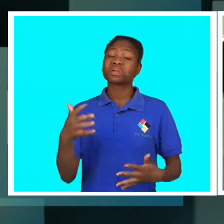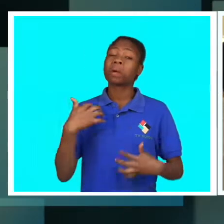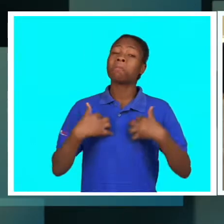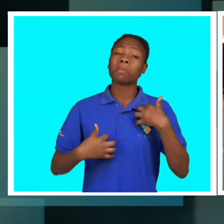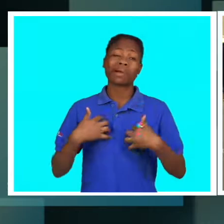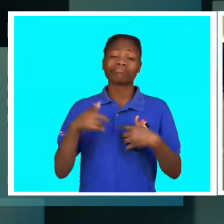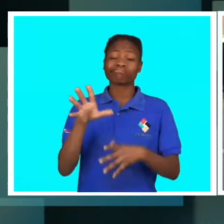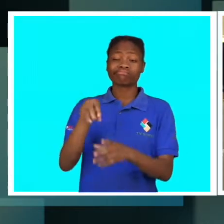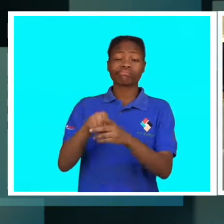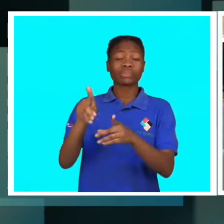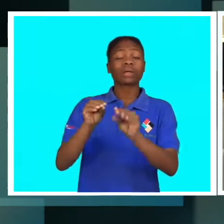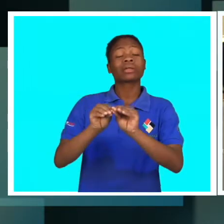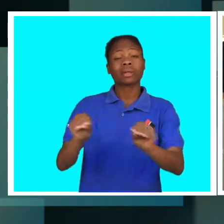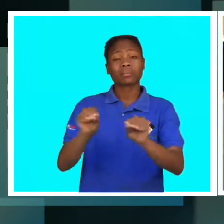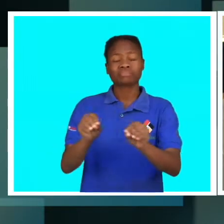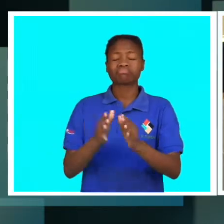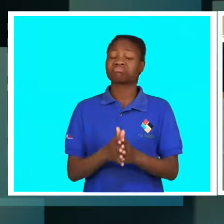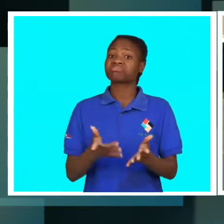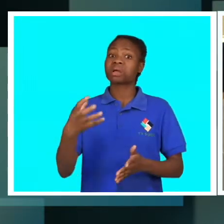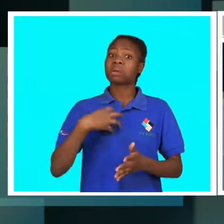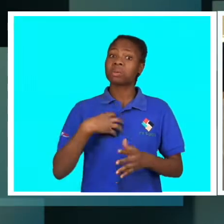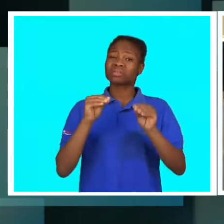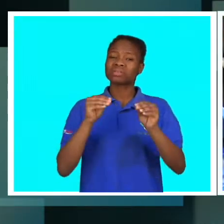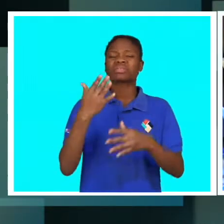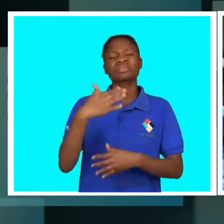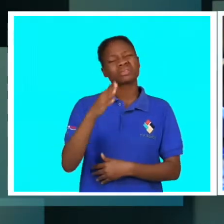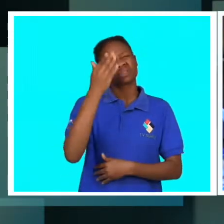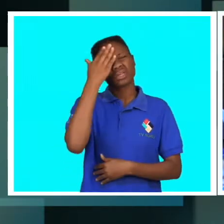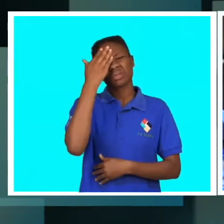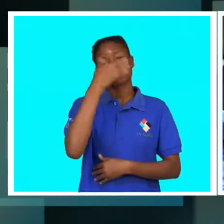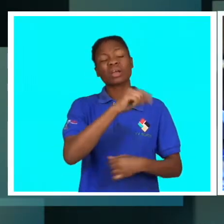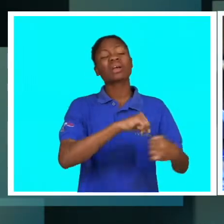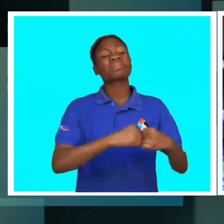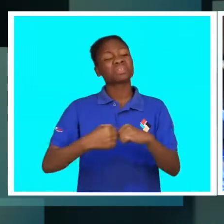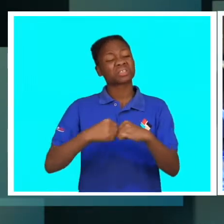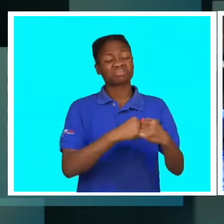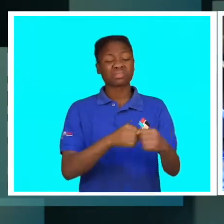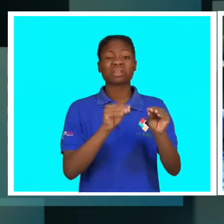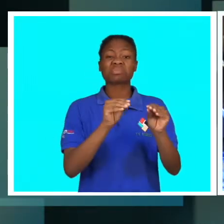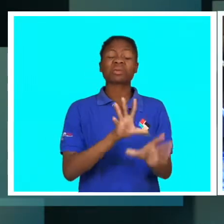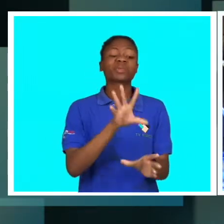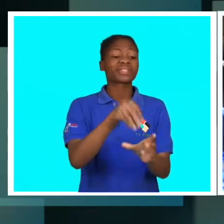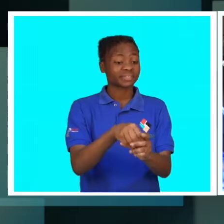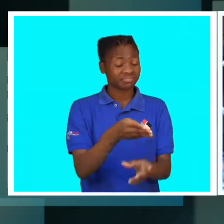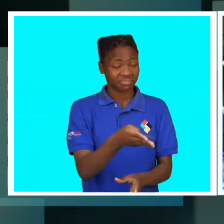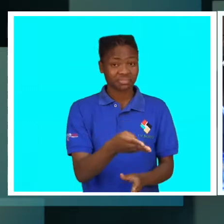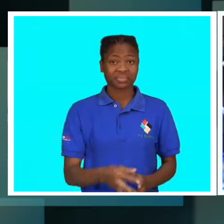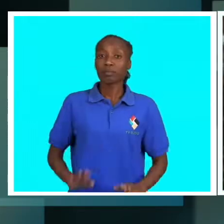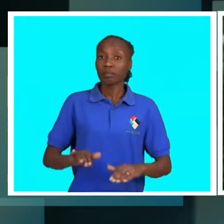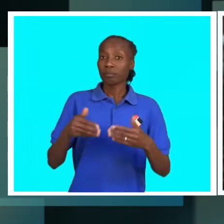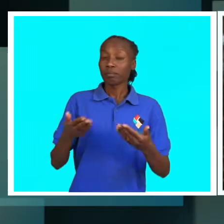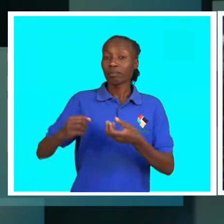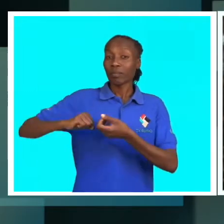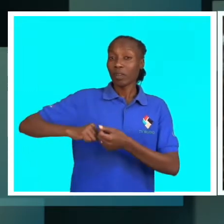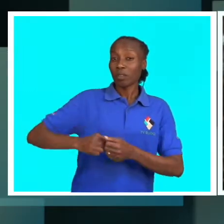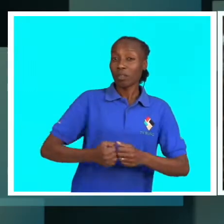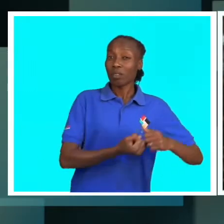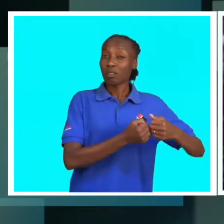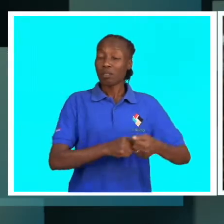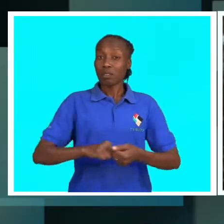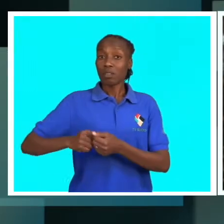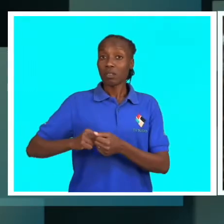Embora reconheça a necessidade de inclusão no ensino, o Ministério da Educação está ciente dos desafios da educação inclusiva.